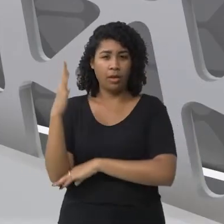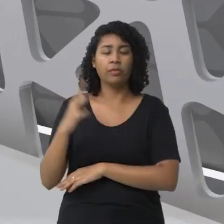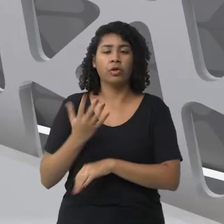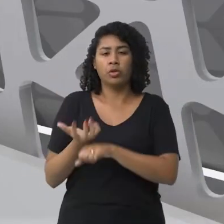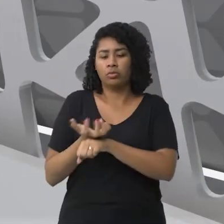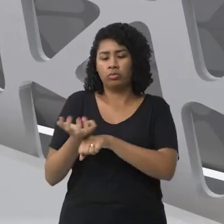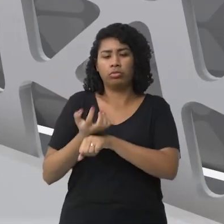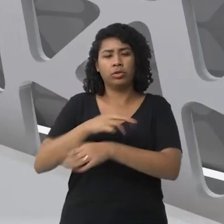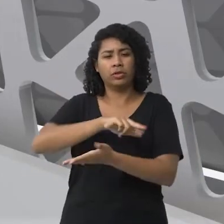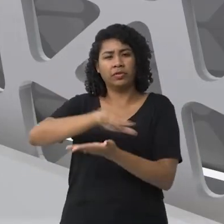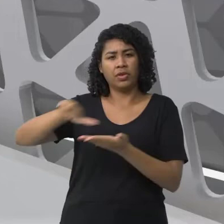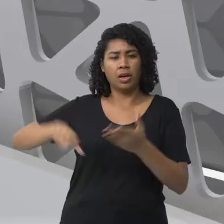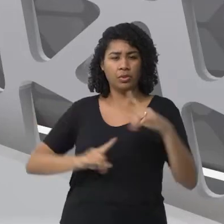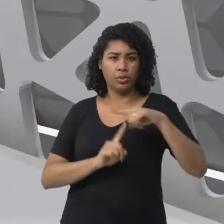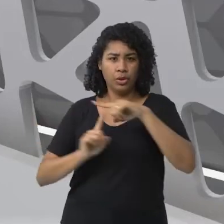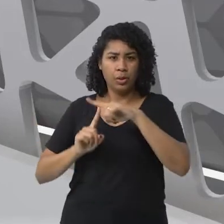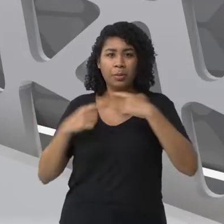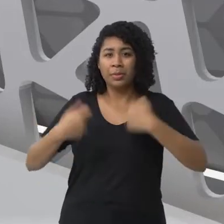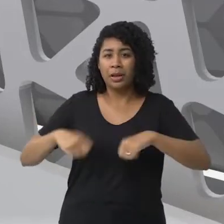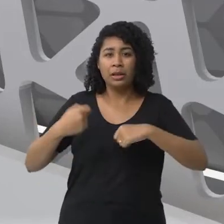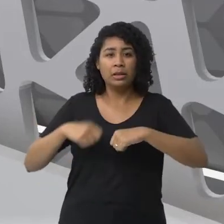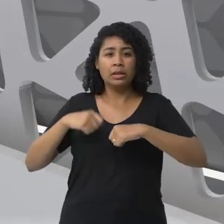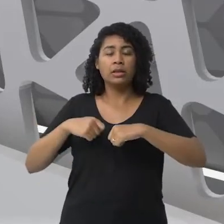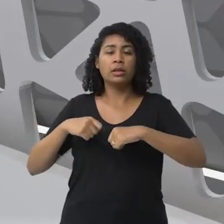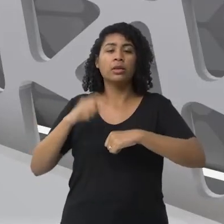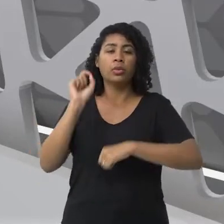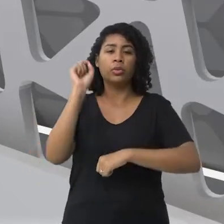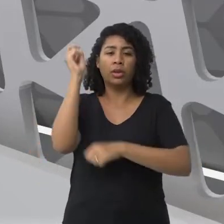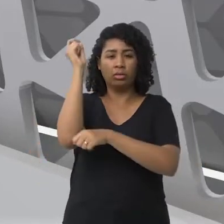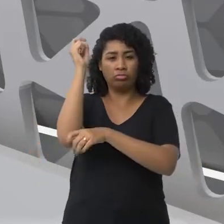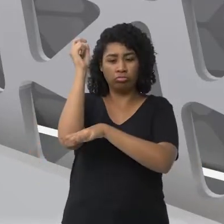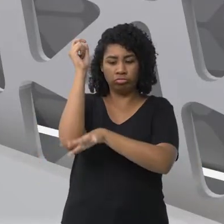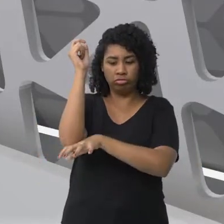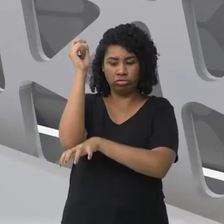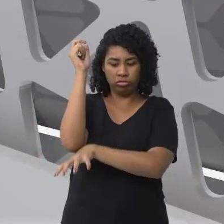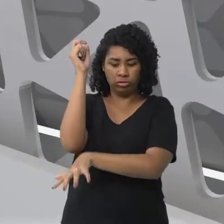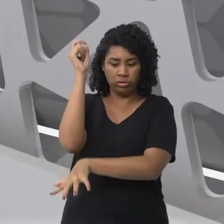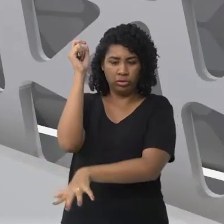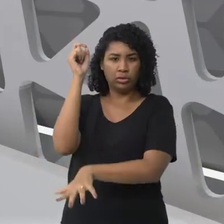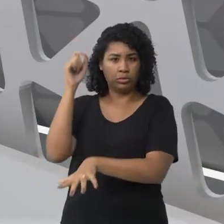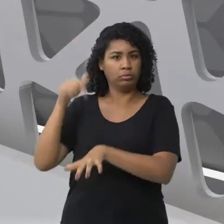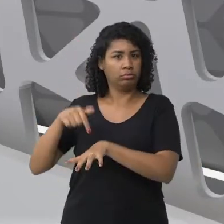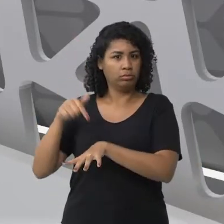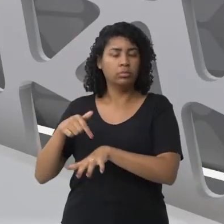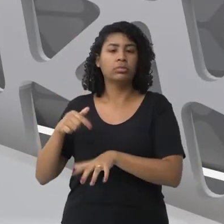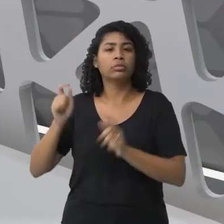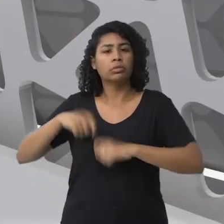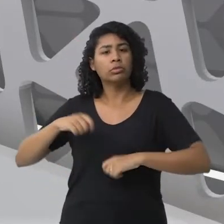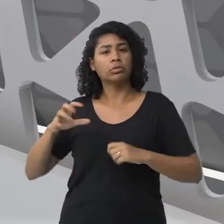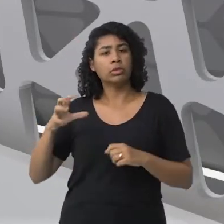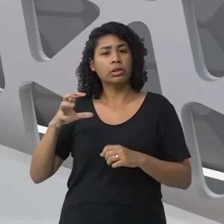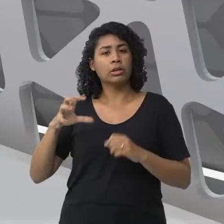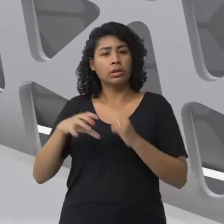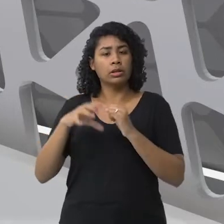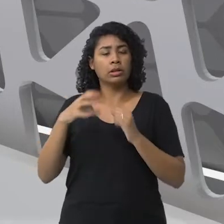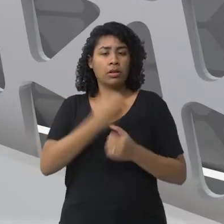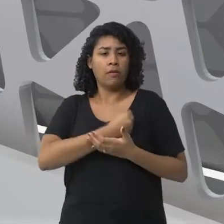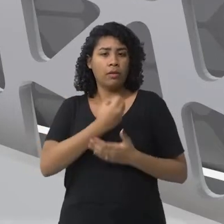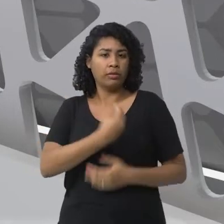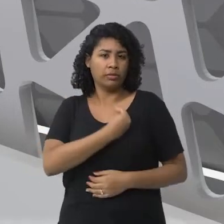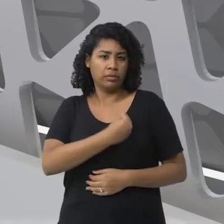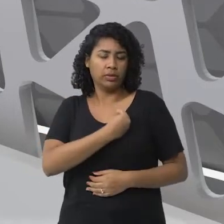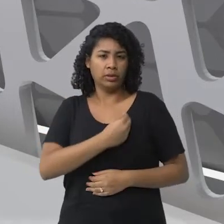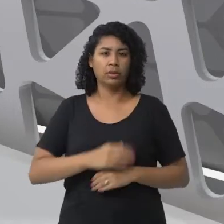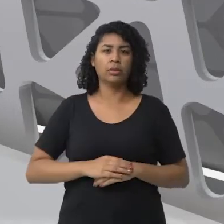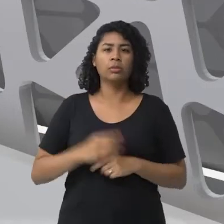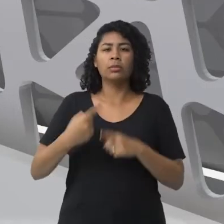elas precisam ter raízes profundas para sobreviver. Por quê? A característica das estações do ano é em qual o inverno é